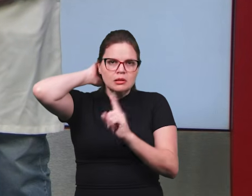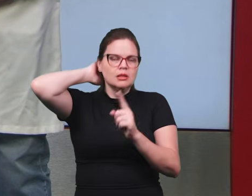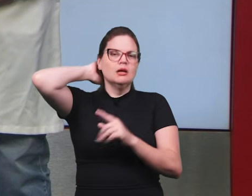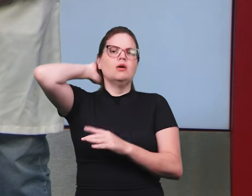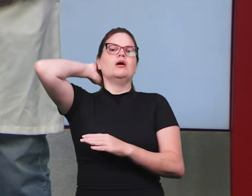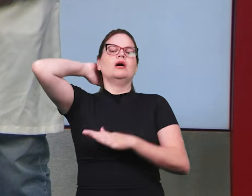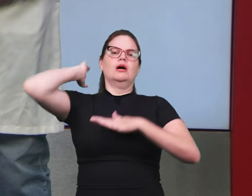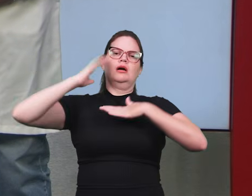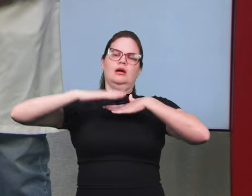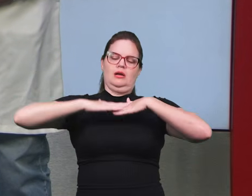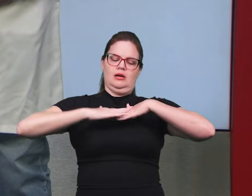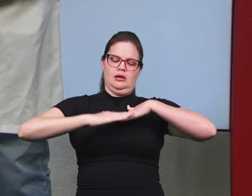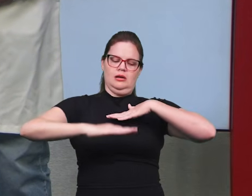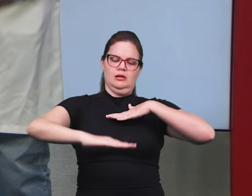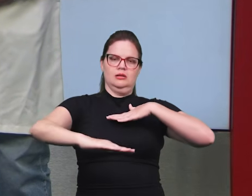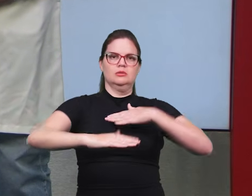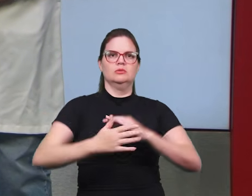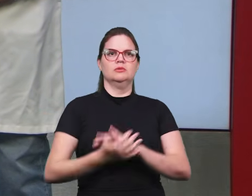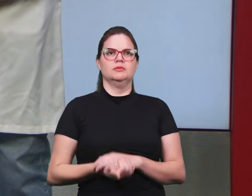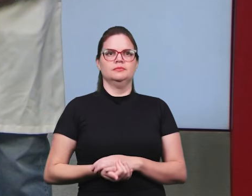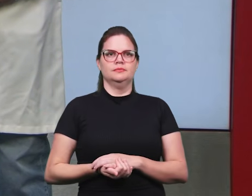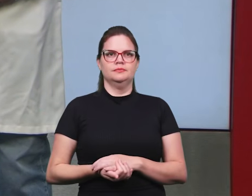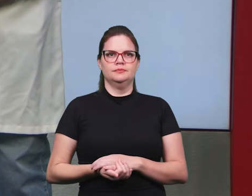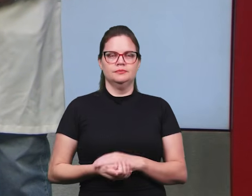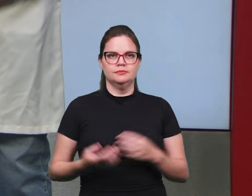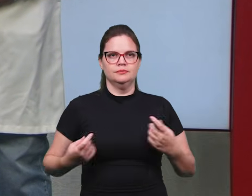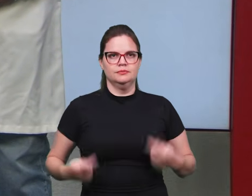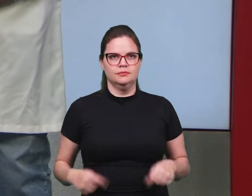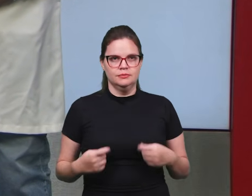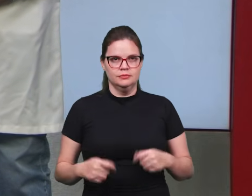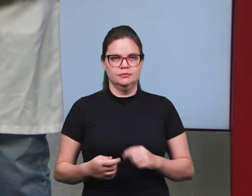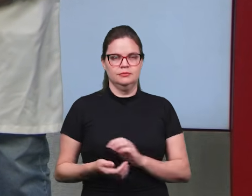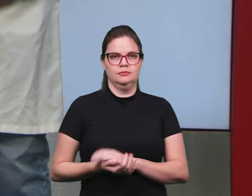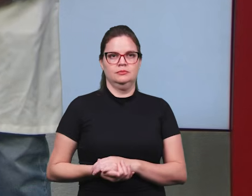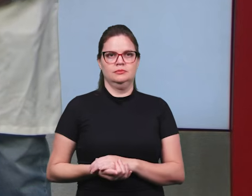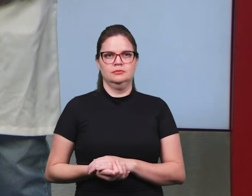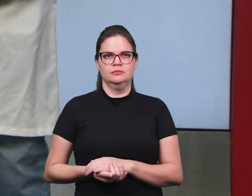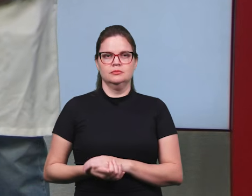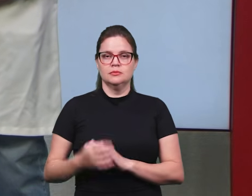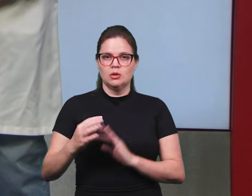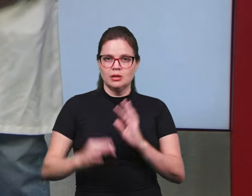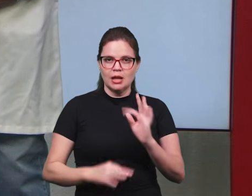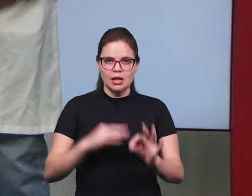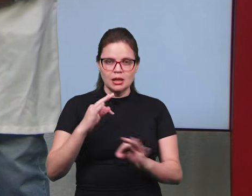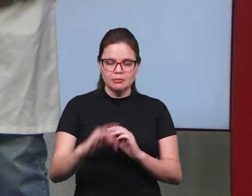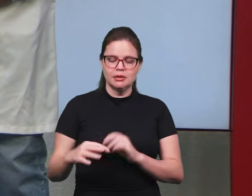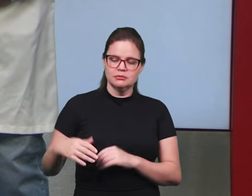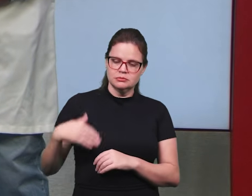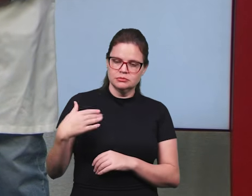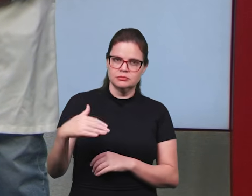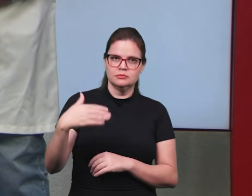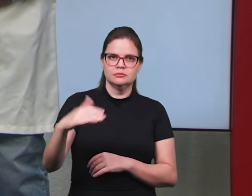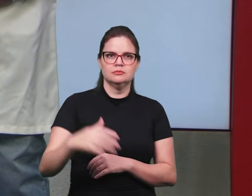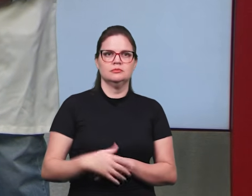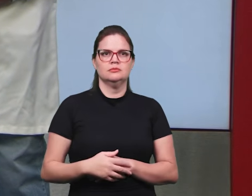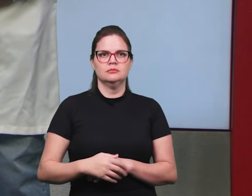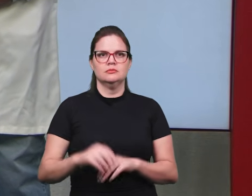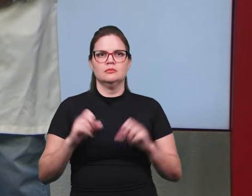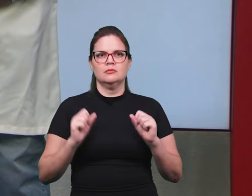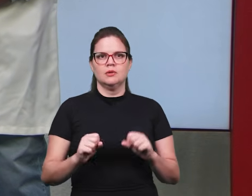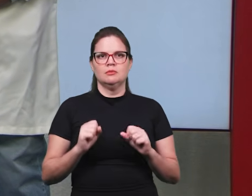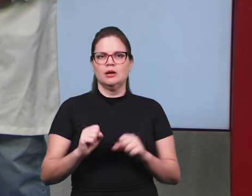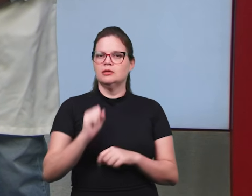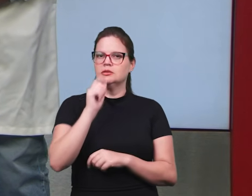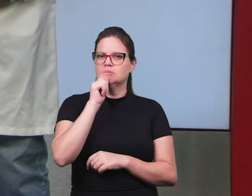Os médicos falam assim, ó, o tratamento é tem a cafeína, certo? Mas você pode beber